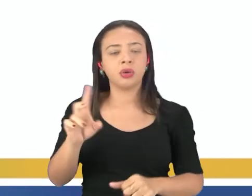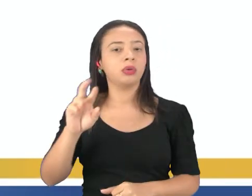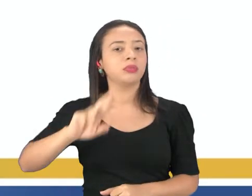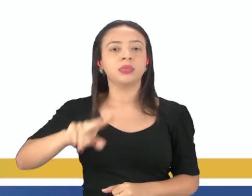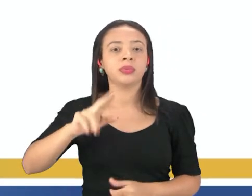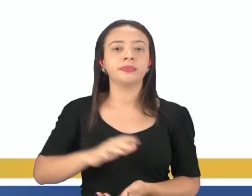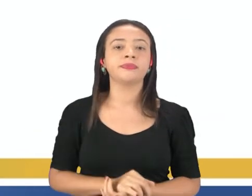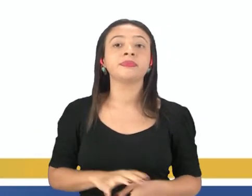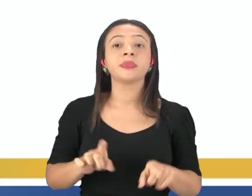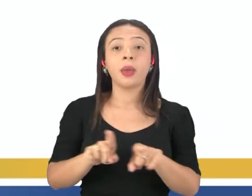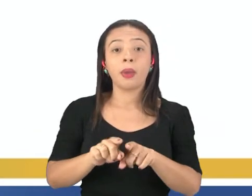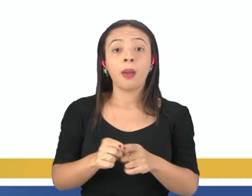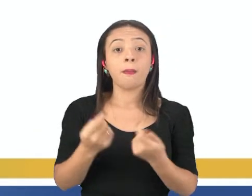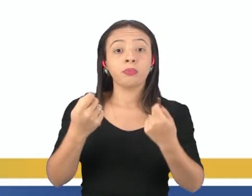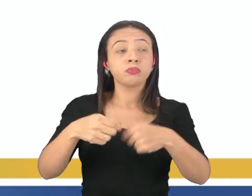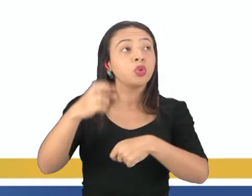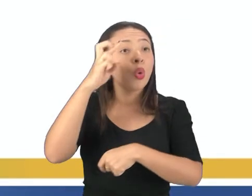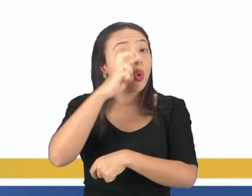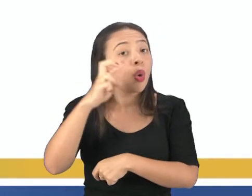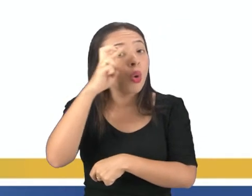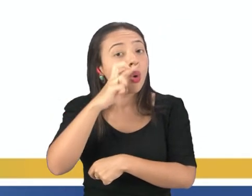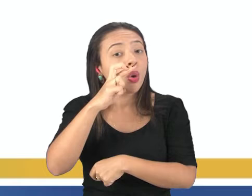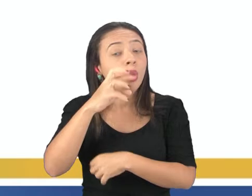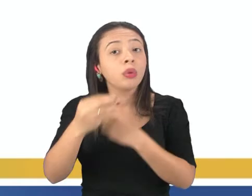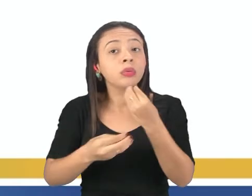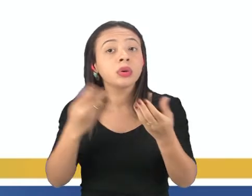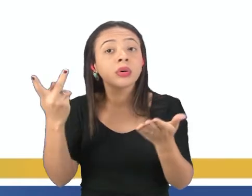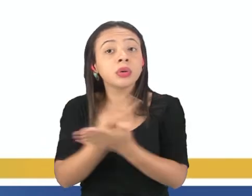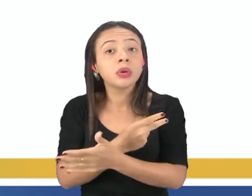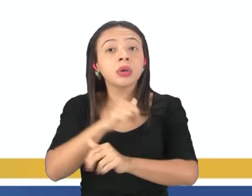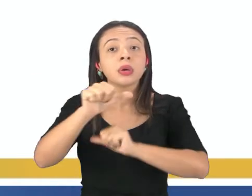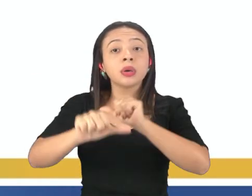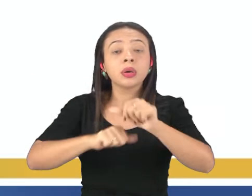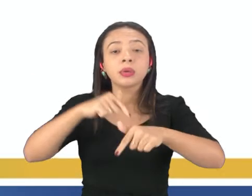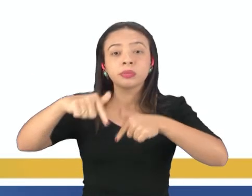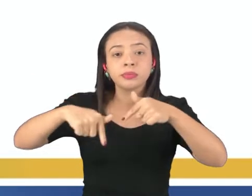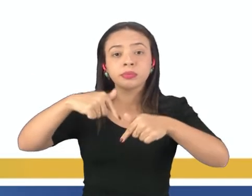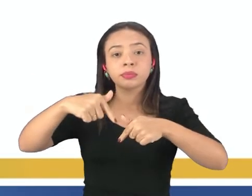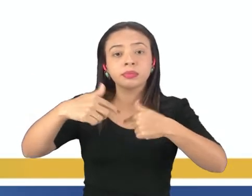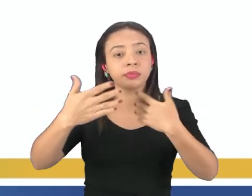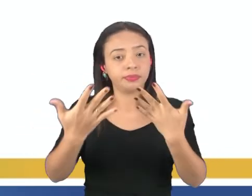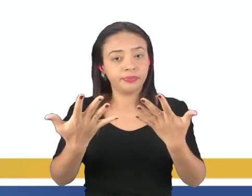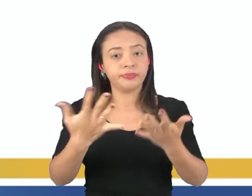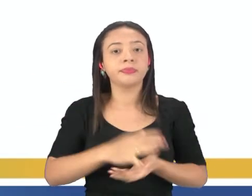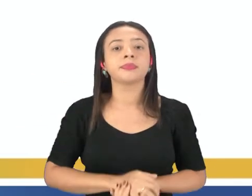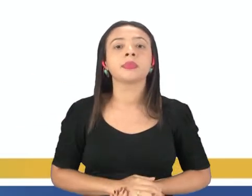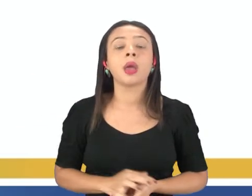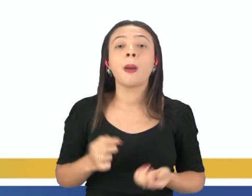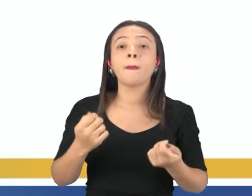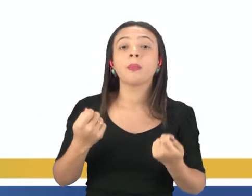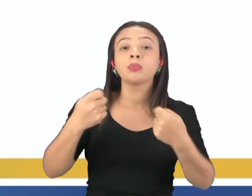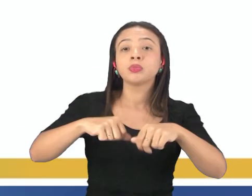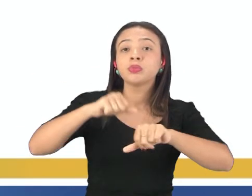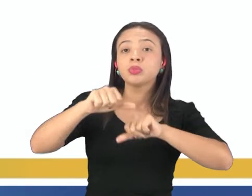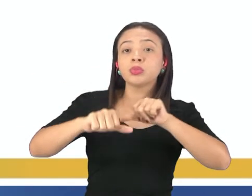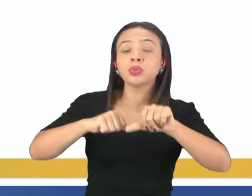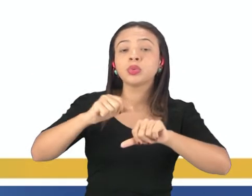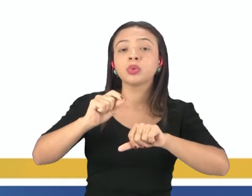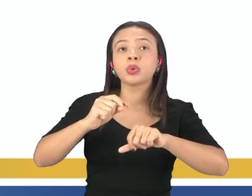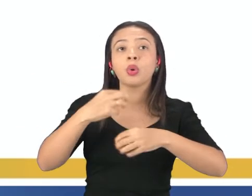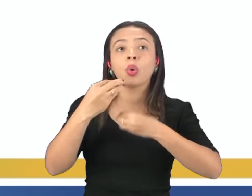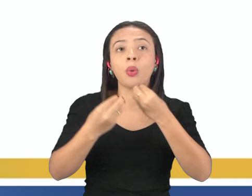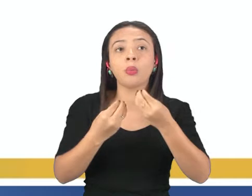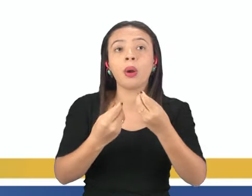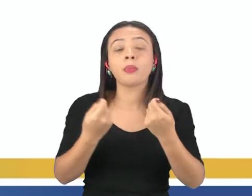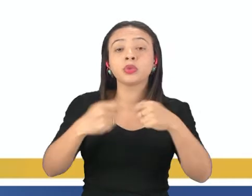eu posso observar aí essas transformações químicas. Eu posso observar elas seguindo os seguintes aspectos. Pode